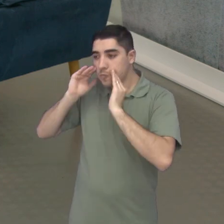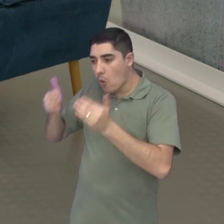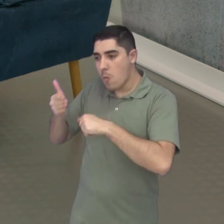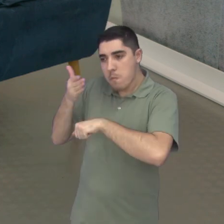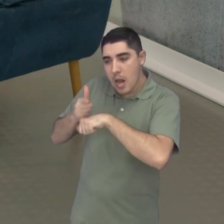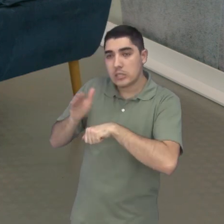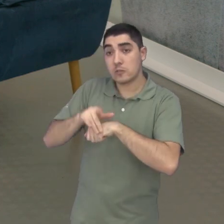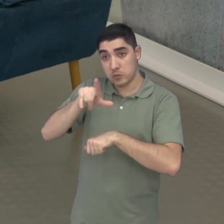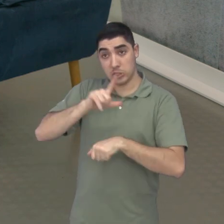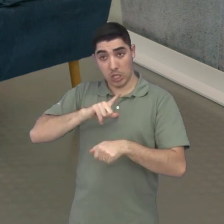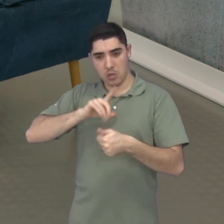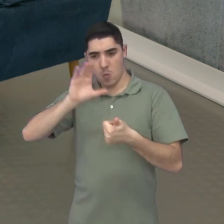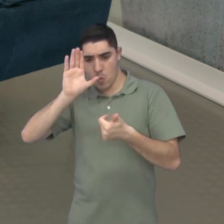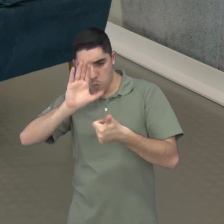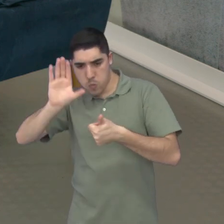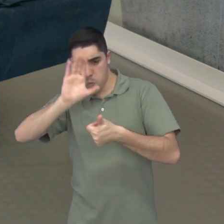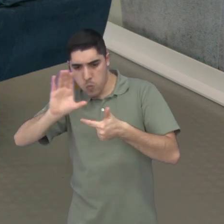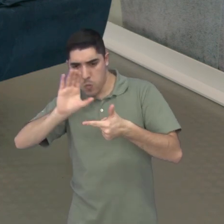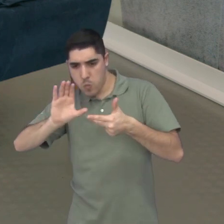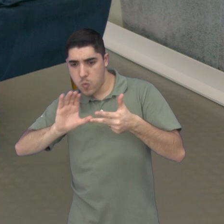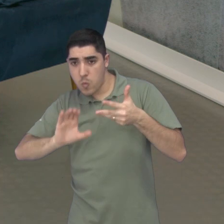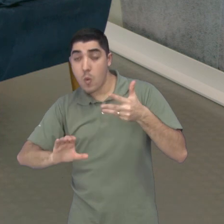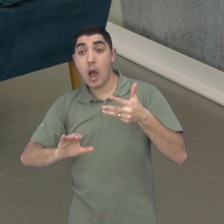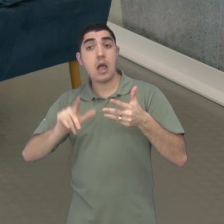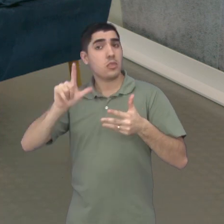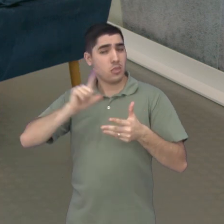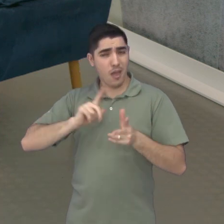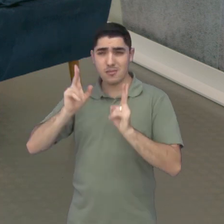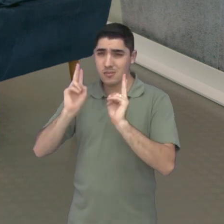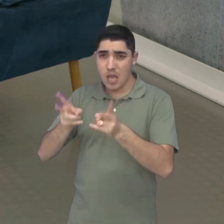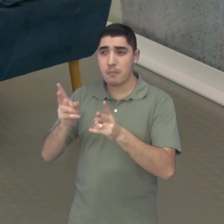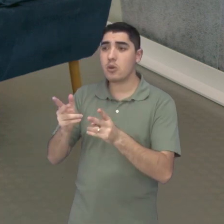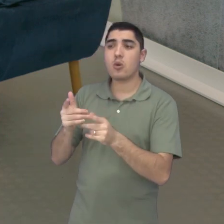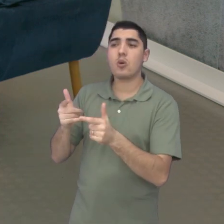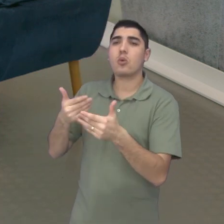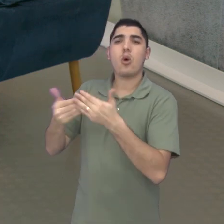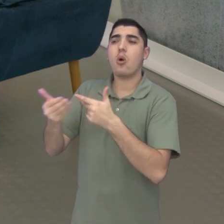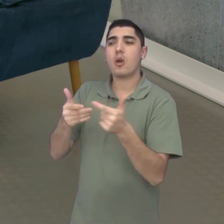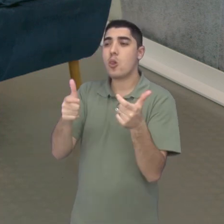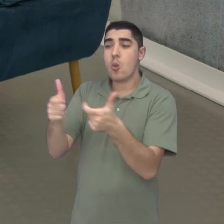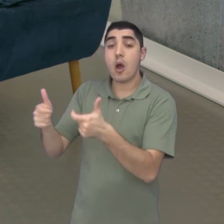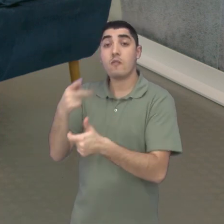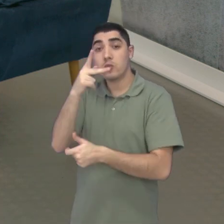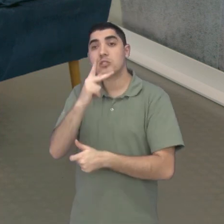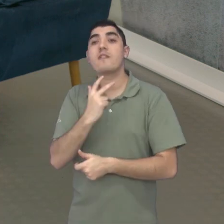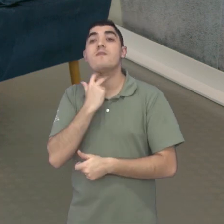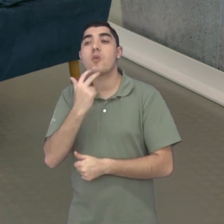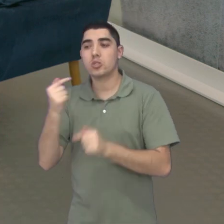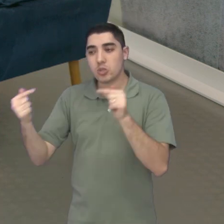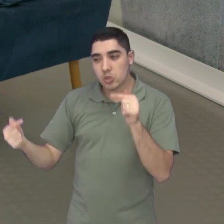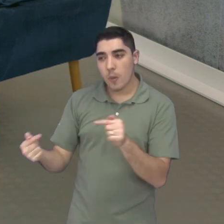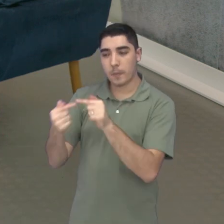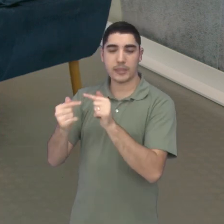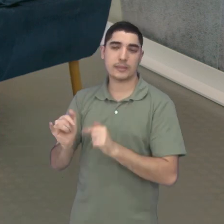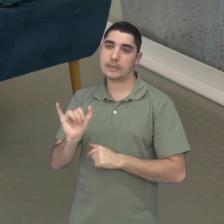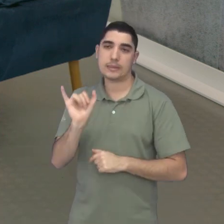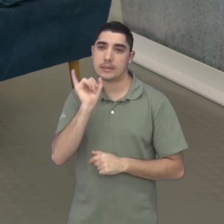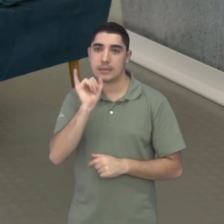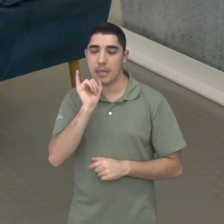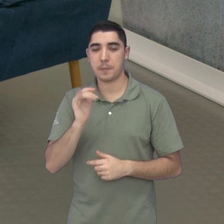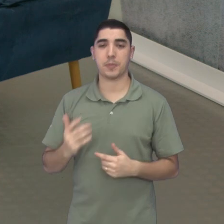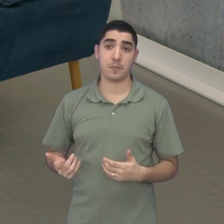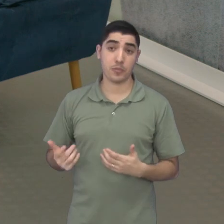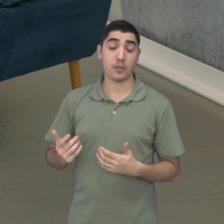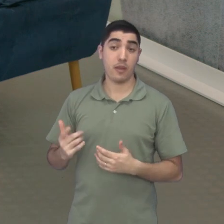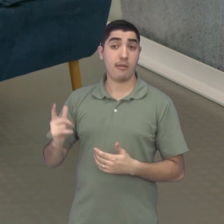de curso, tem sempre algum lugar que você possa aplicar esse conhecimento da voz. Então, por exemplo,